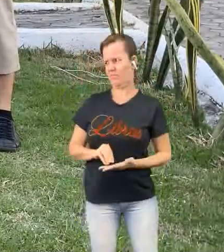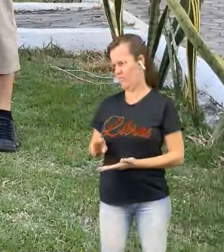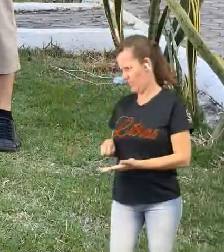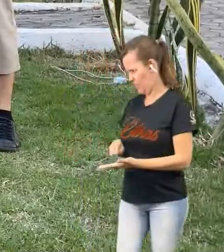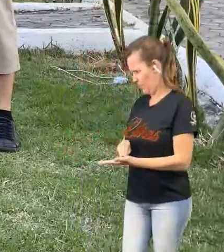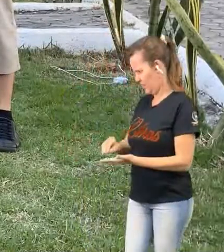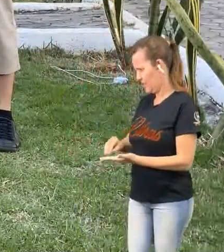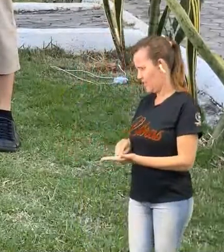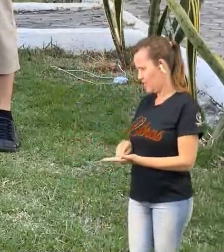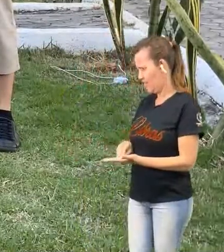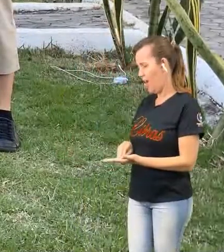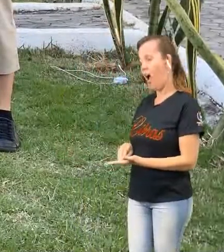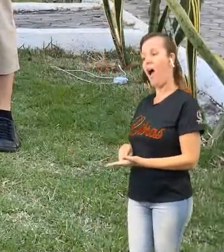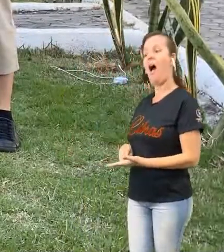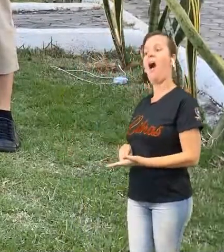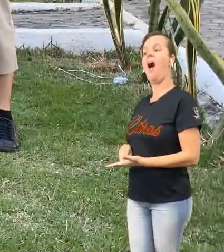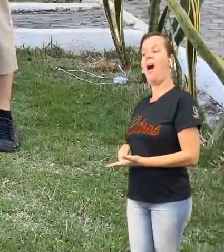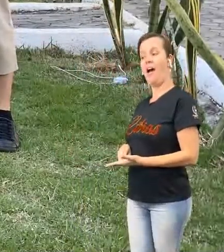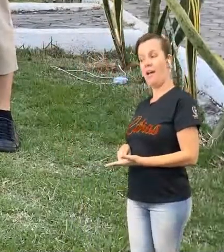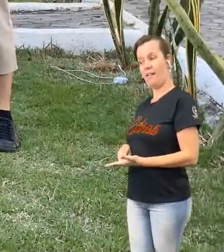De trilha?